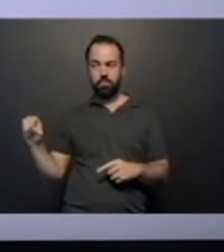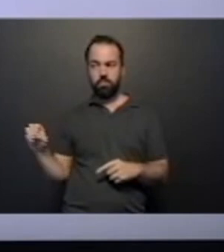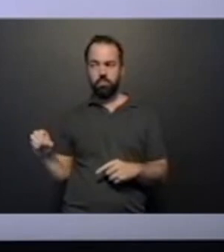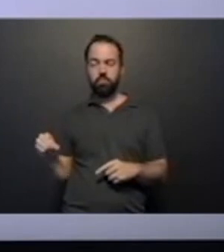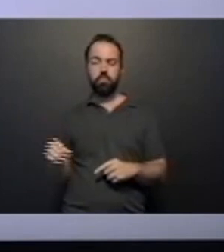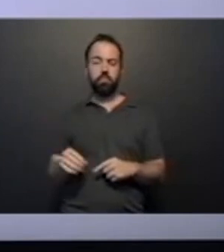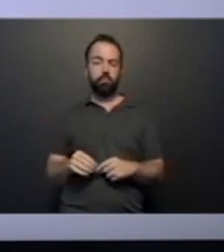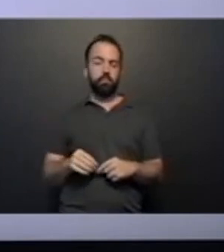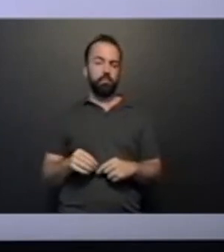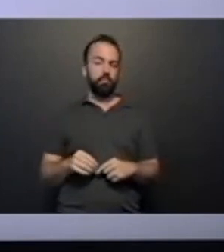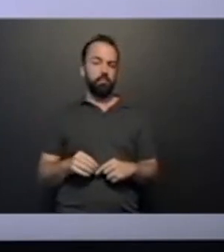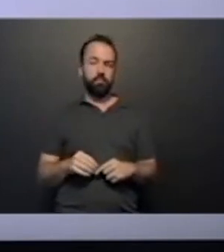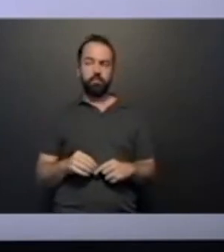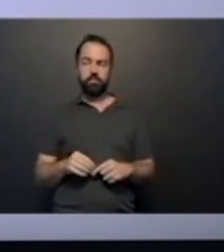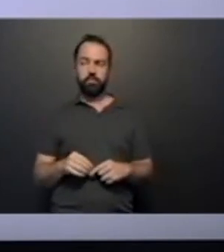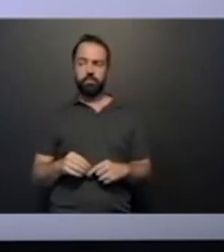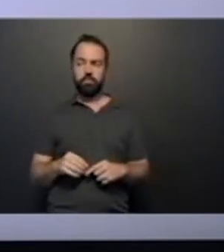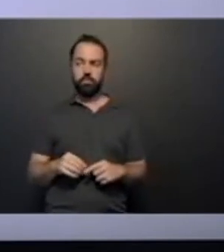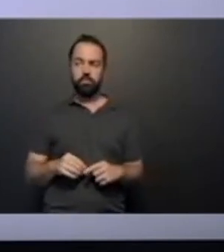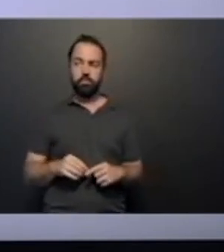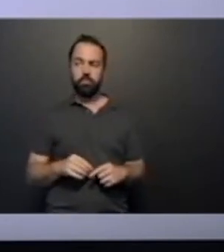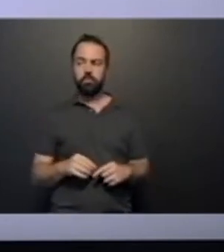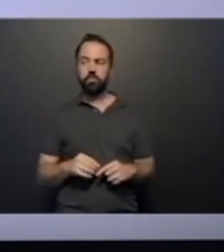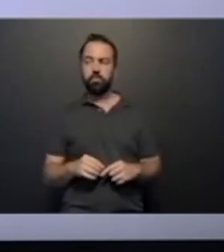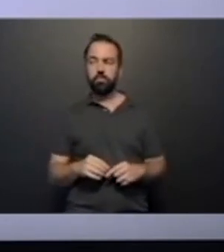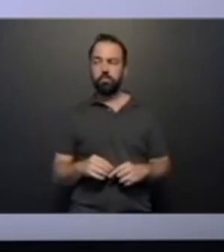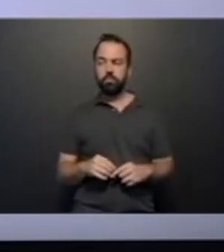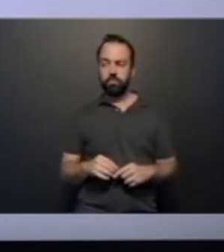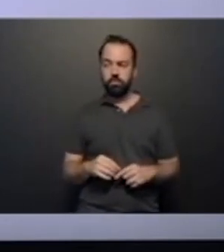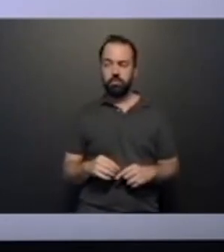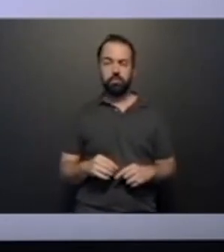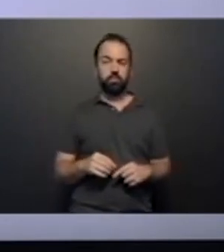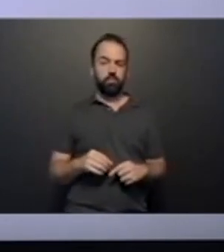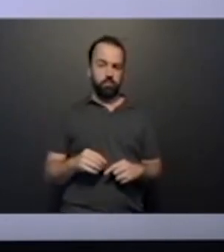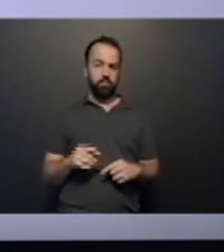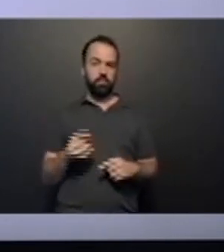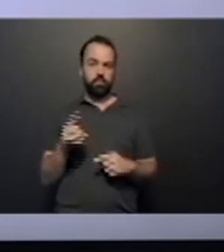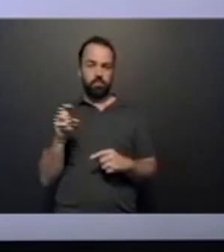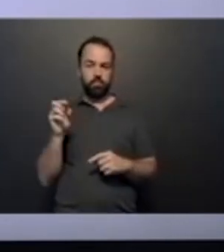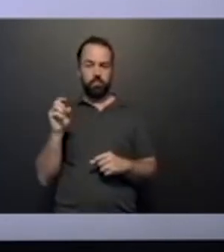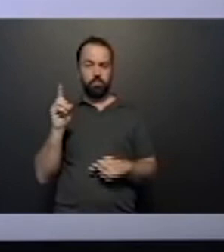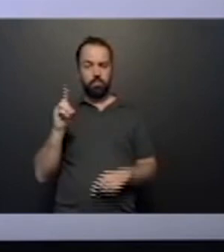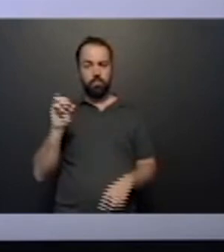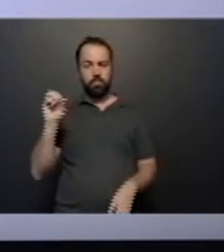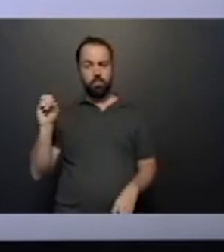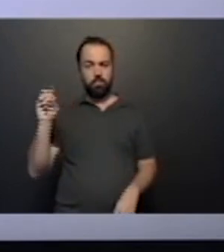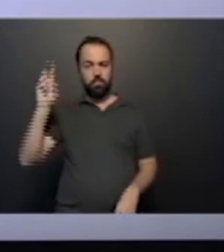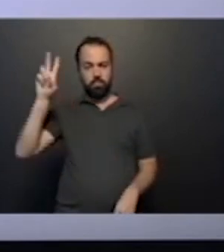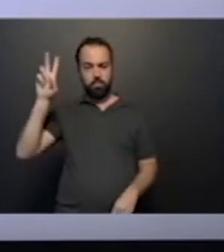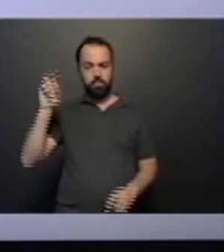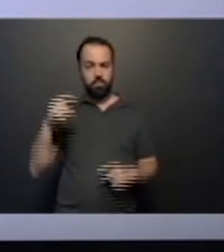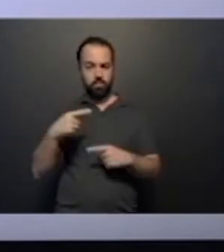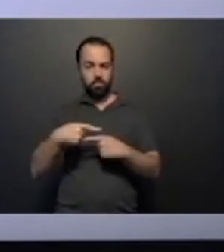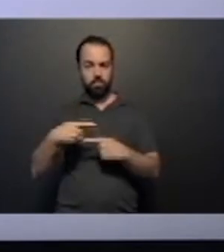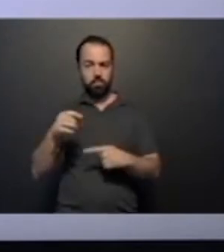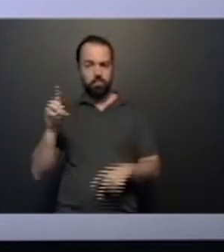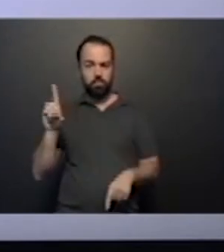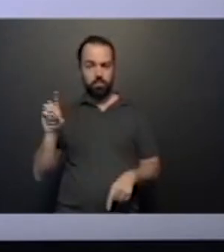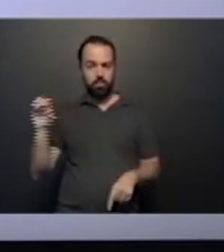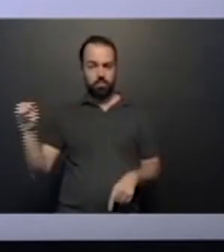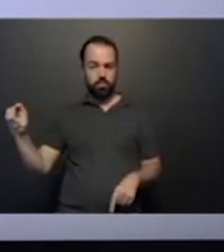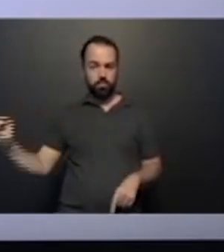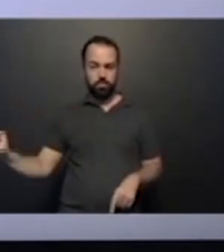nós temos aqui 10 ao quadrado dessa um quadrado é 10 vezes dessa que dá 100